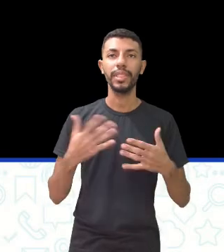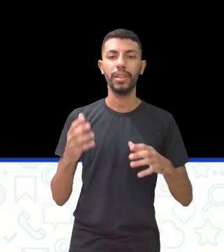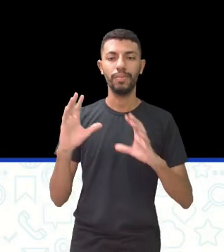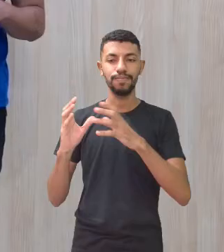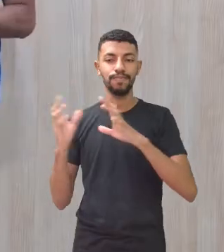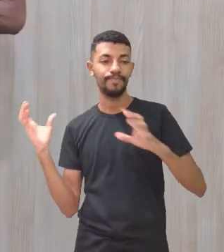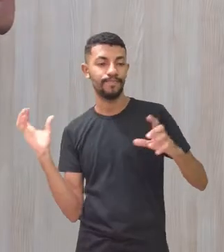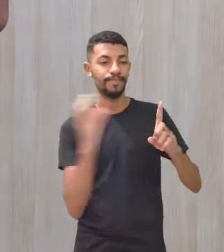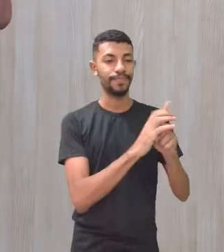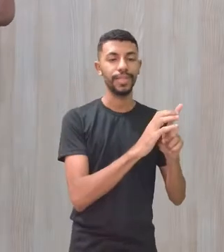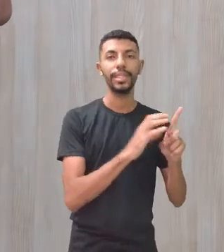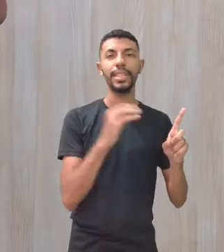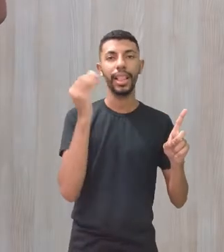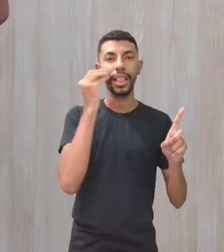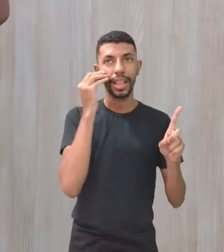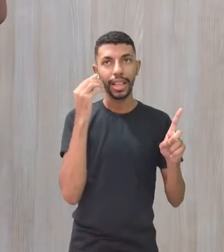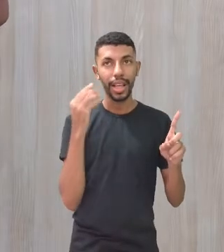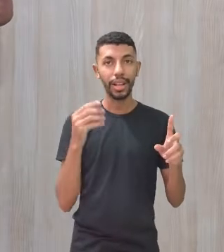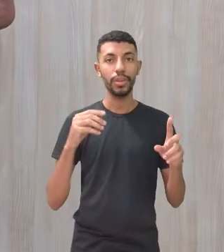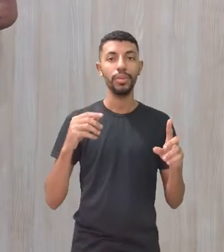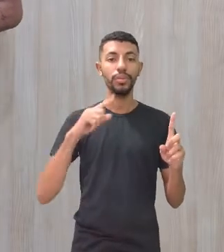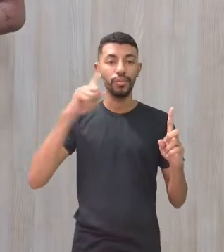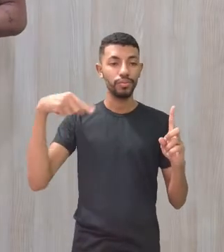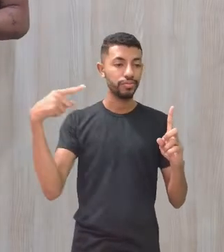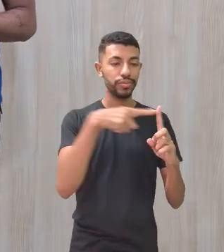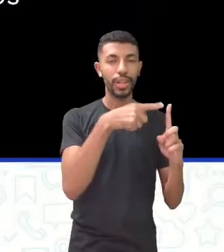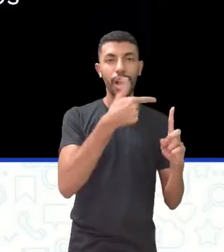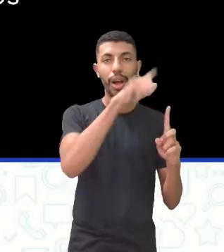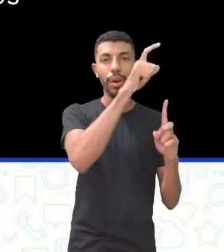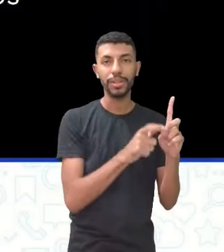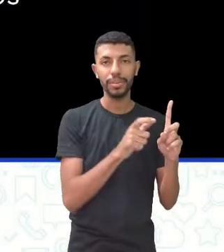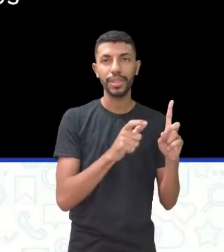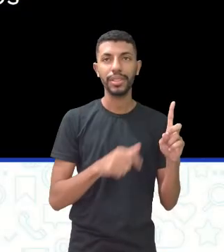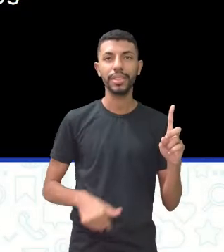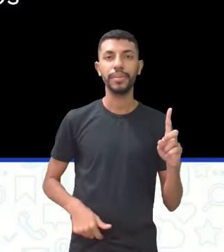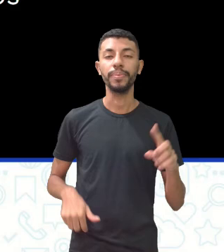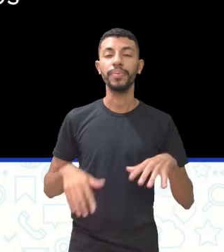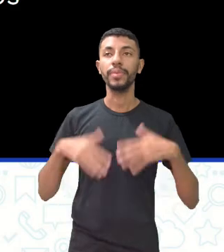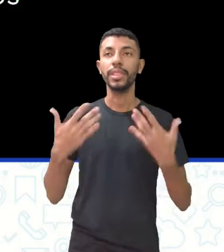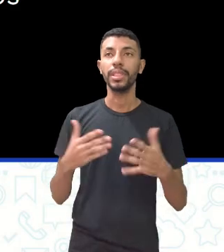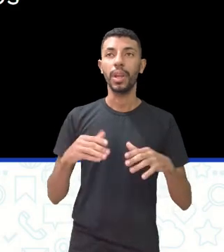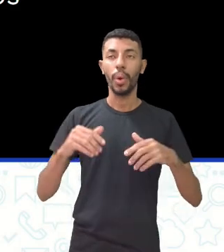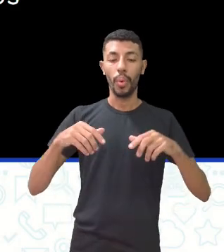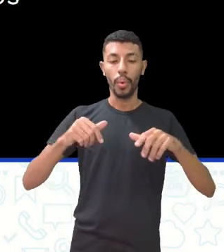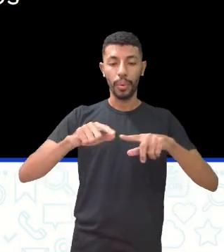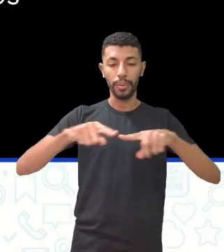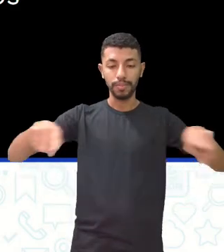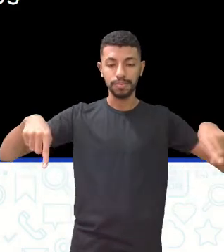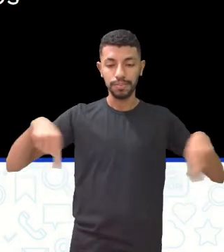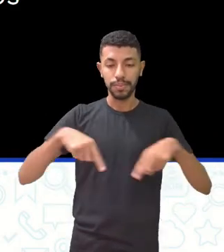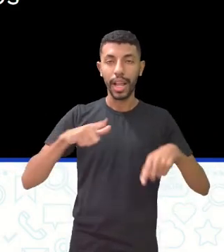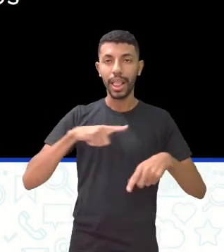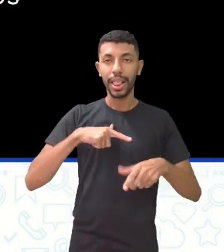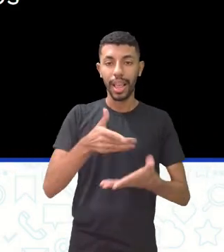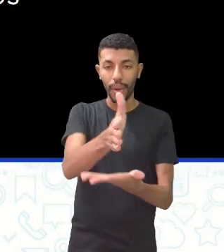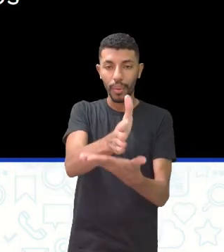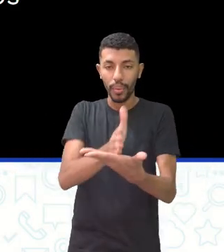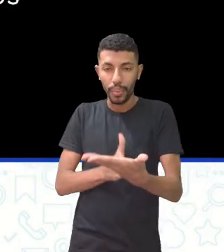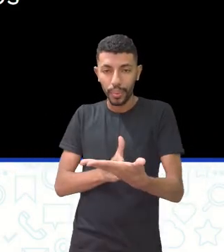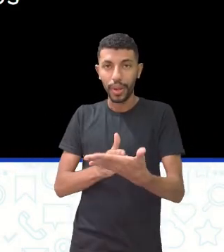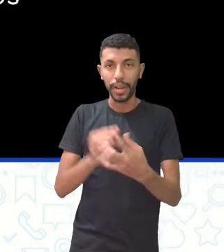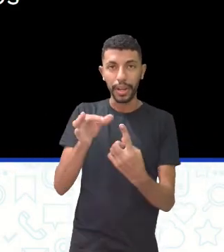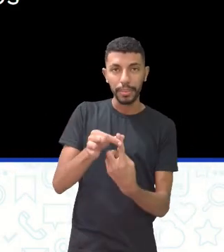bola tentando queimar o meu adversário. O campo ele é dividido com uma linha central. Geralmente é aquela linha da quadra,